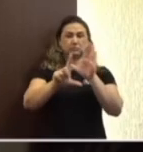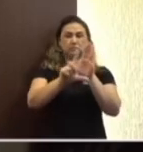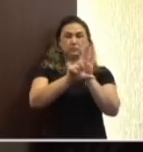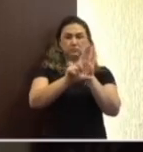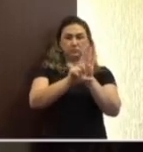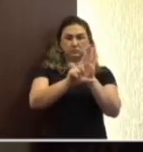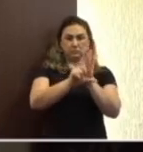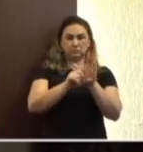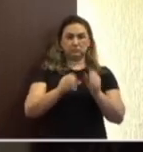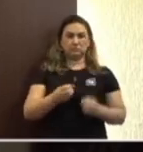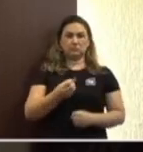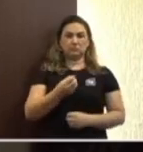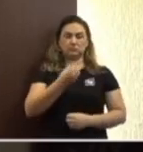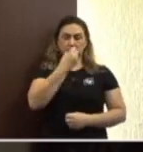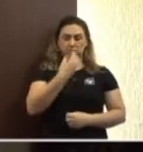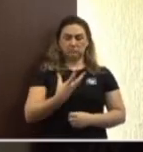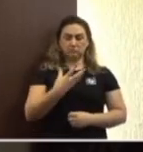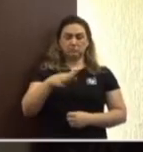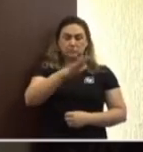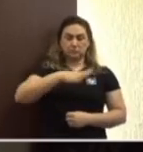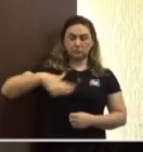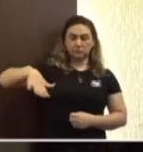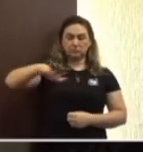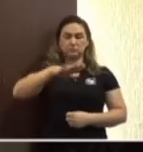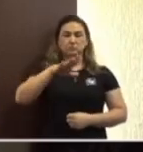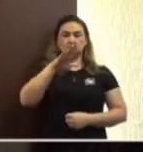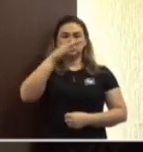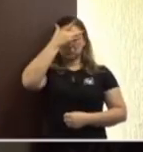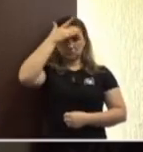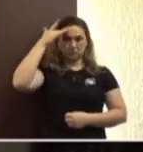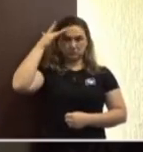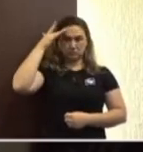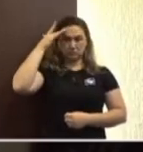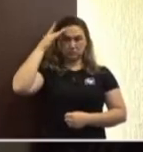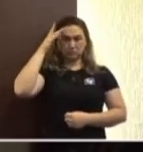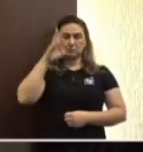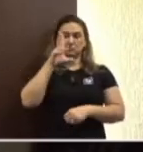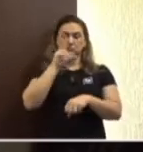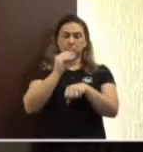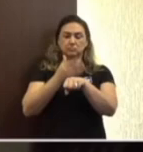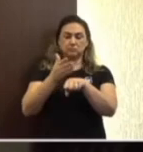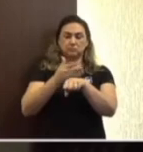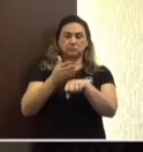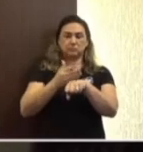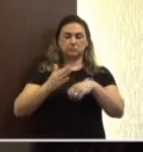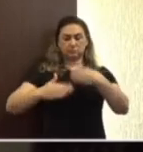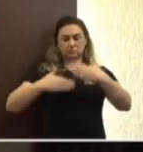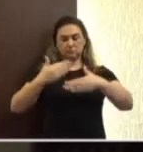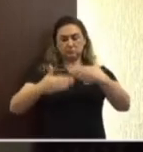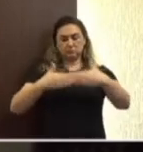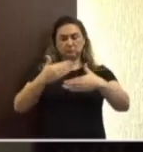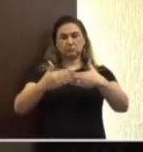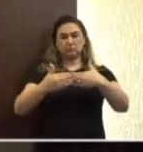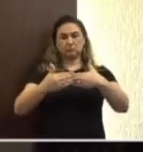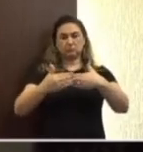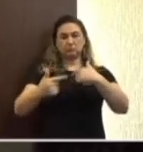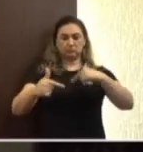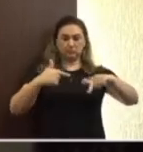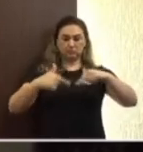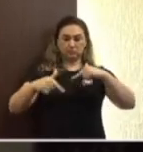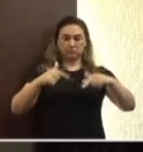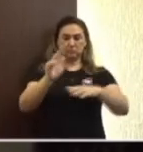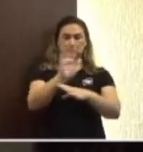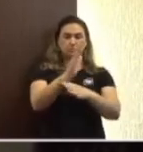promover o bem-estar em geral de todos os pato-branches e desempenhar com lealdade e